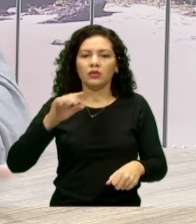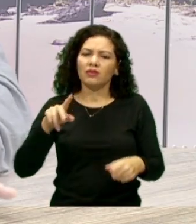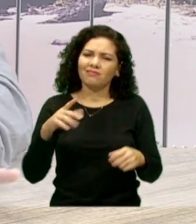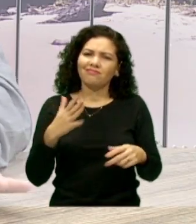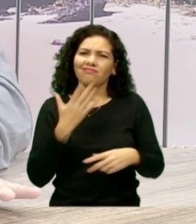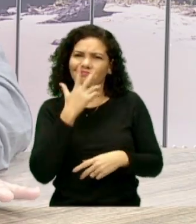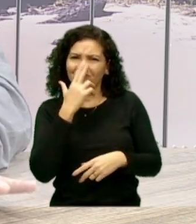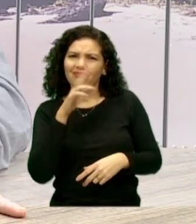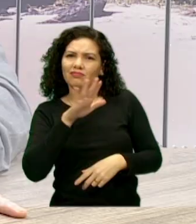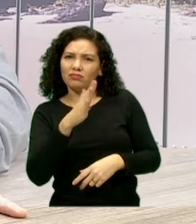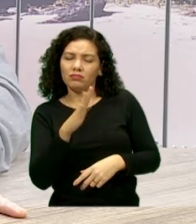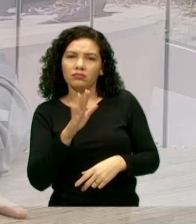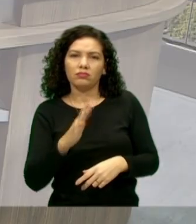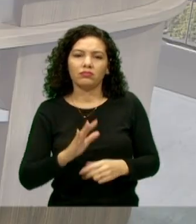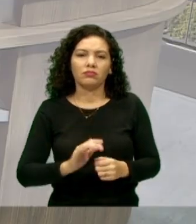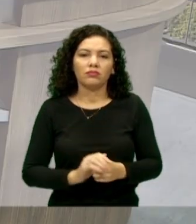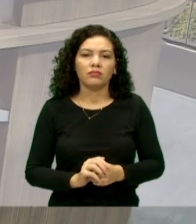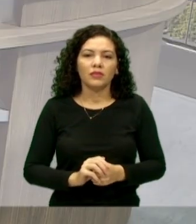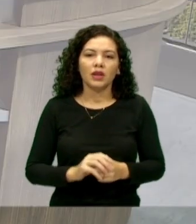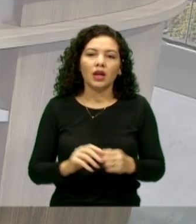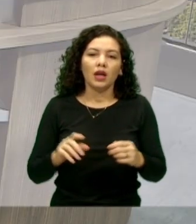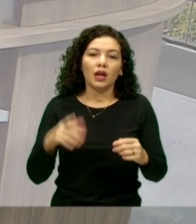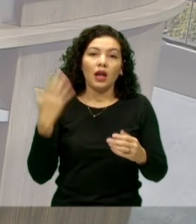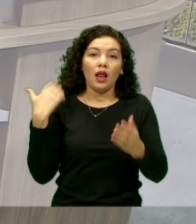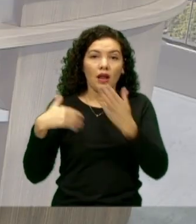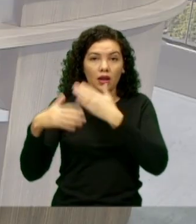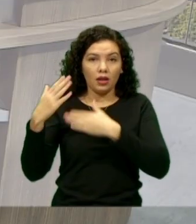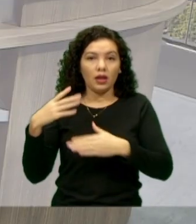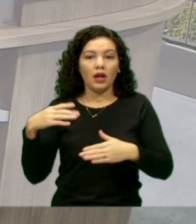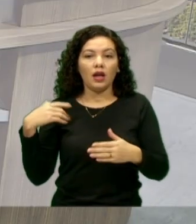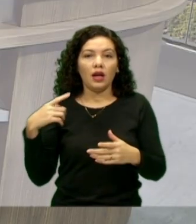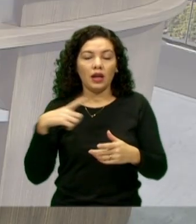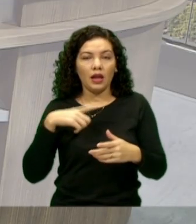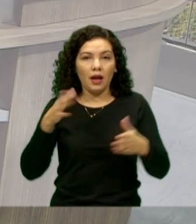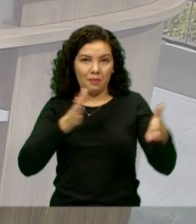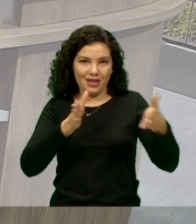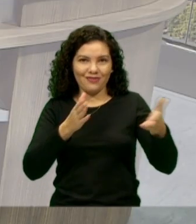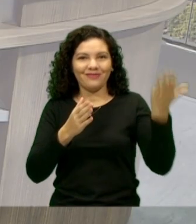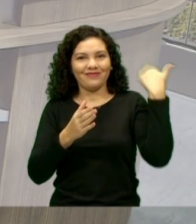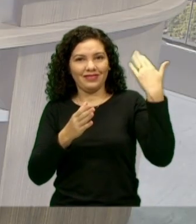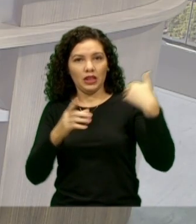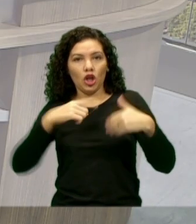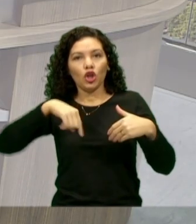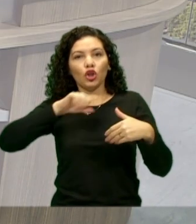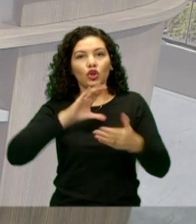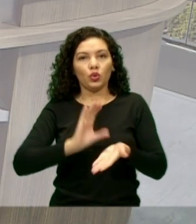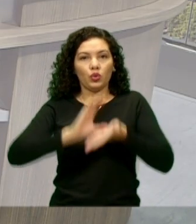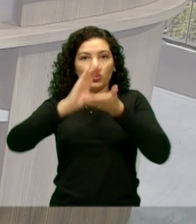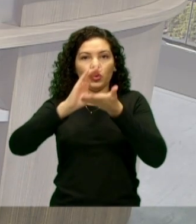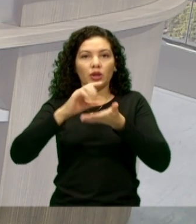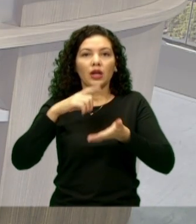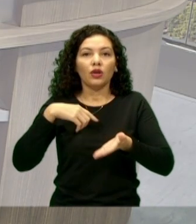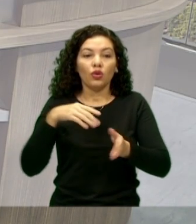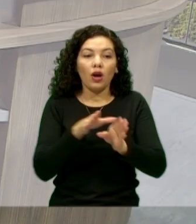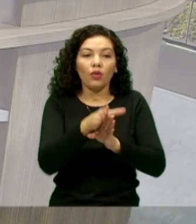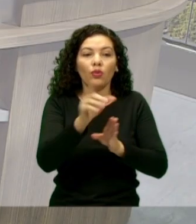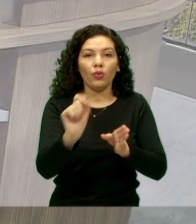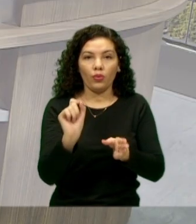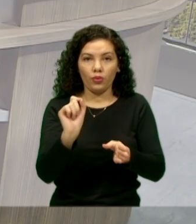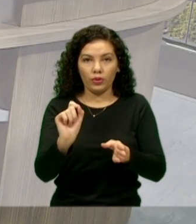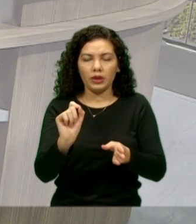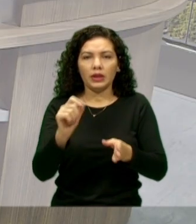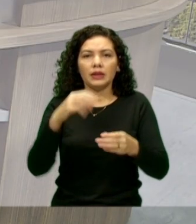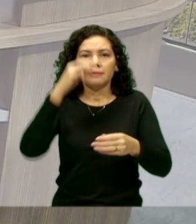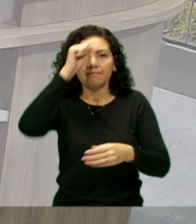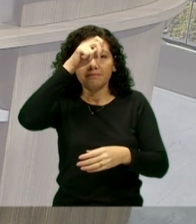menos. Tá, mas porque depois até na época, nós como conselho, nós recomendamos